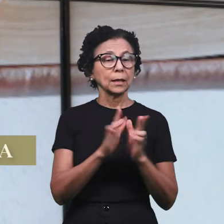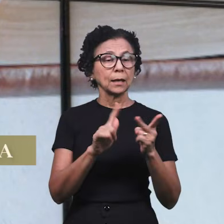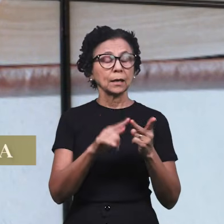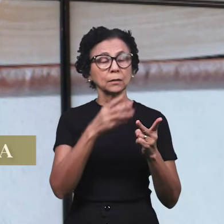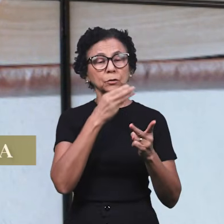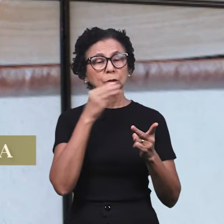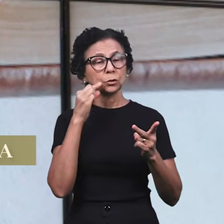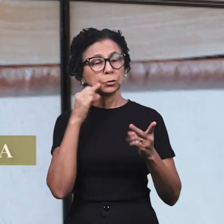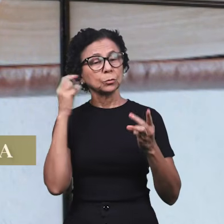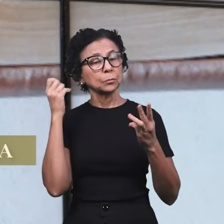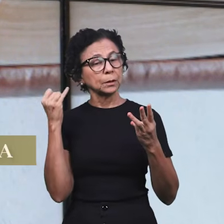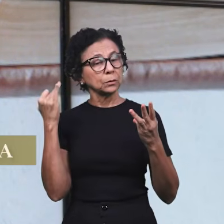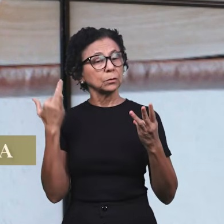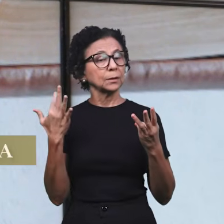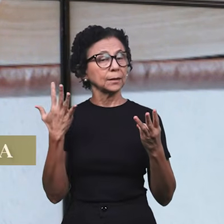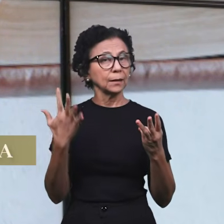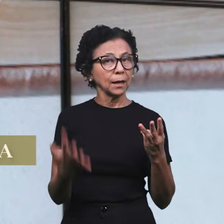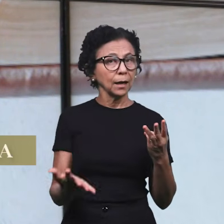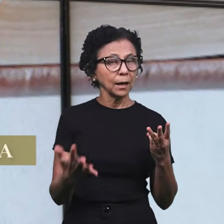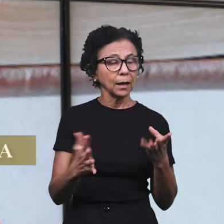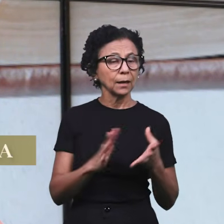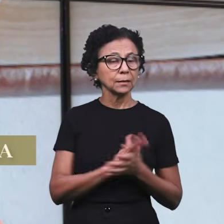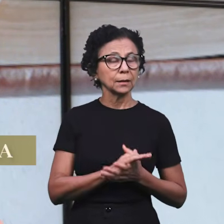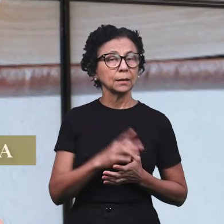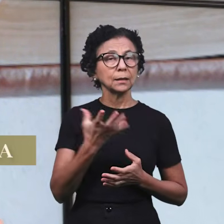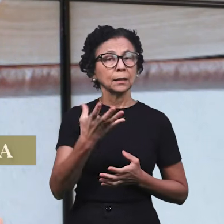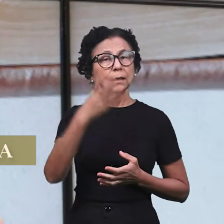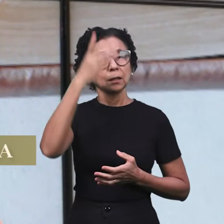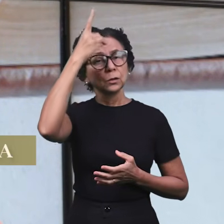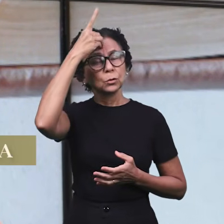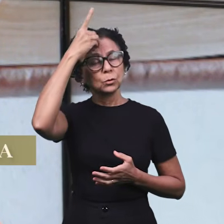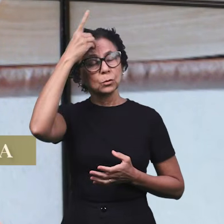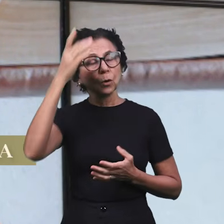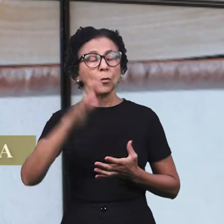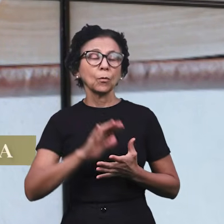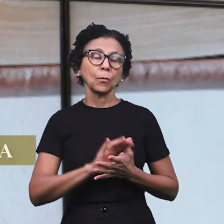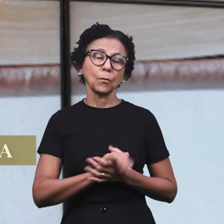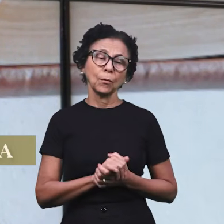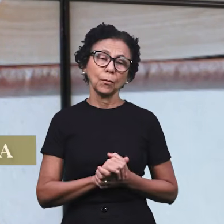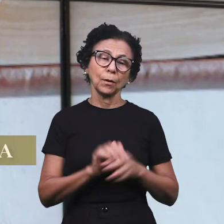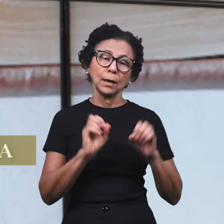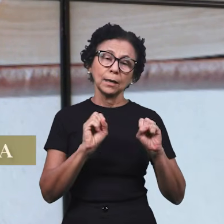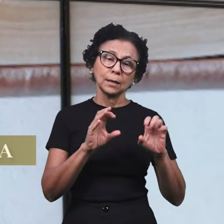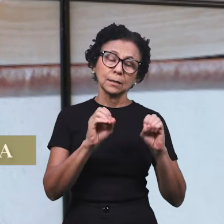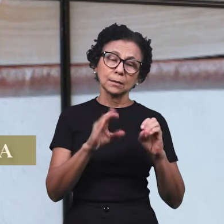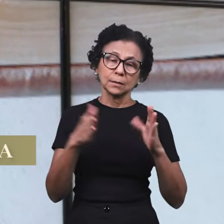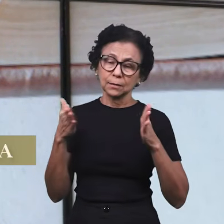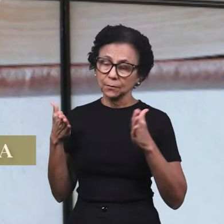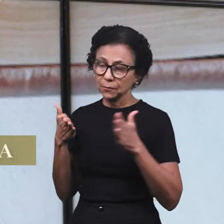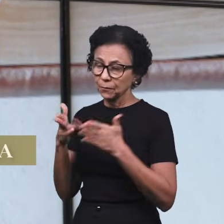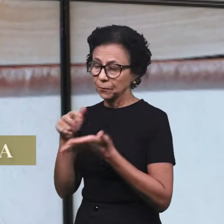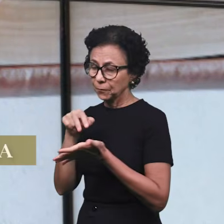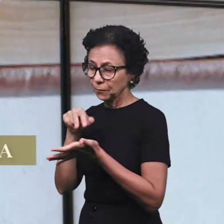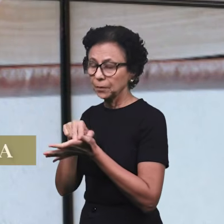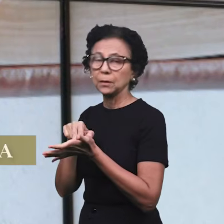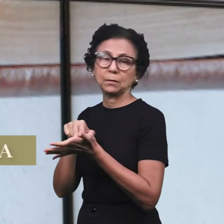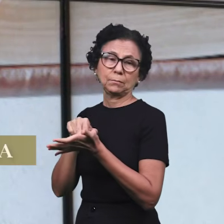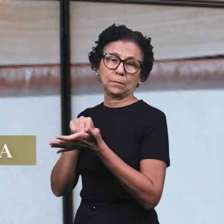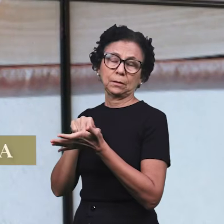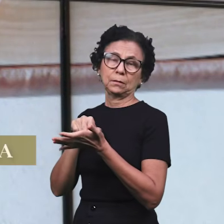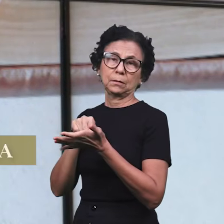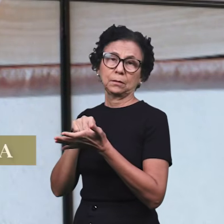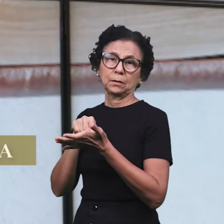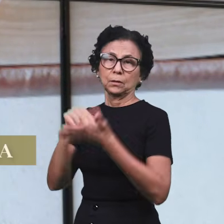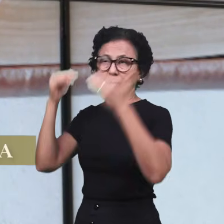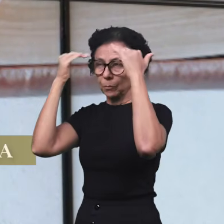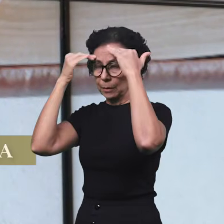temor do Senhor, é saber consultar os seus caminhos ao Senhor, é colocar o Senhor sobre todas as coisas na